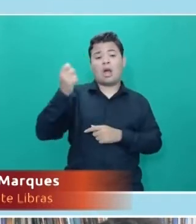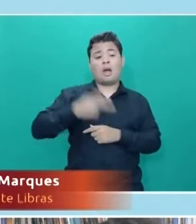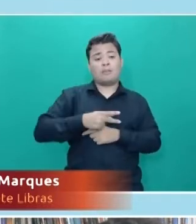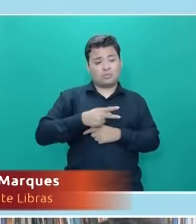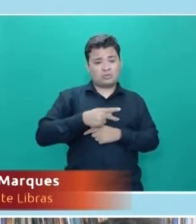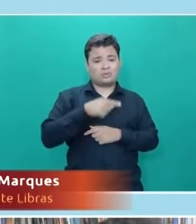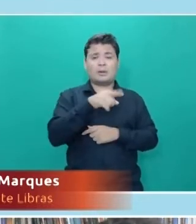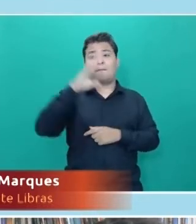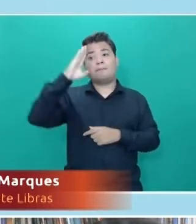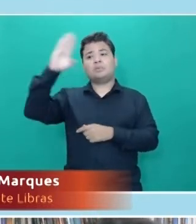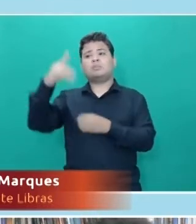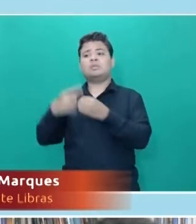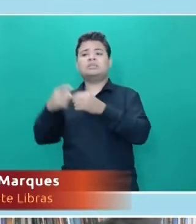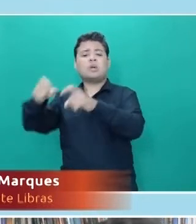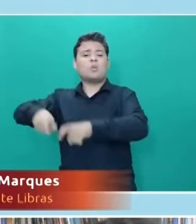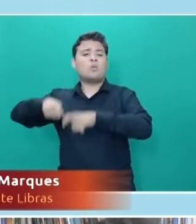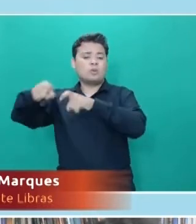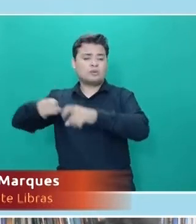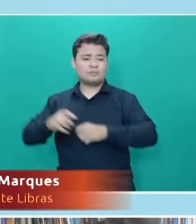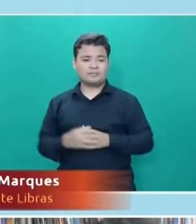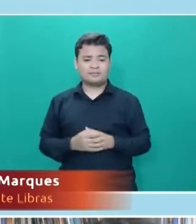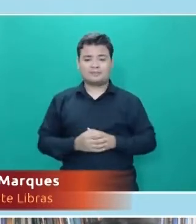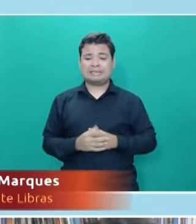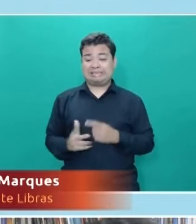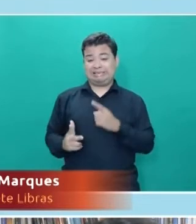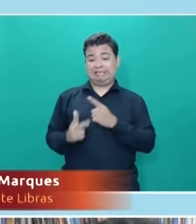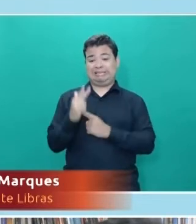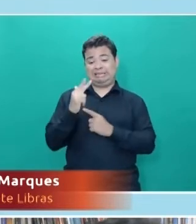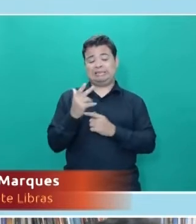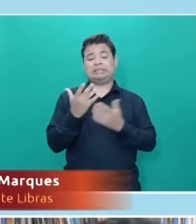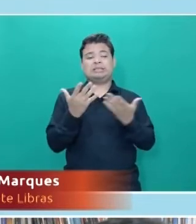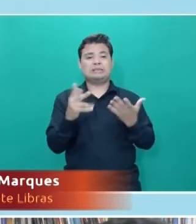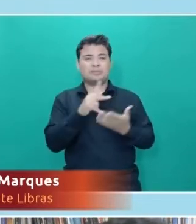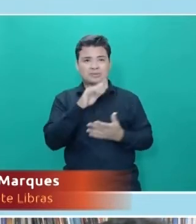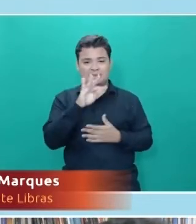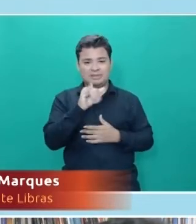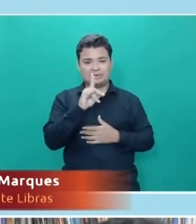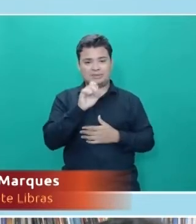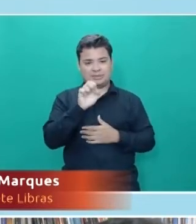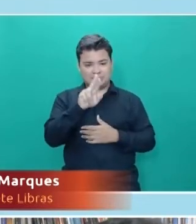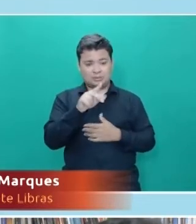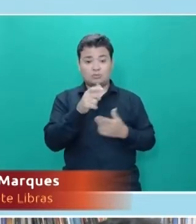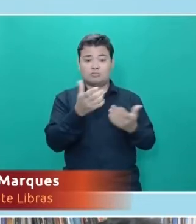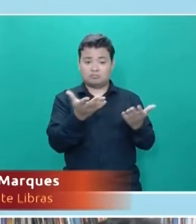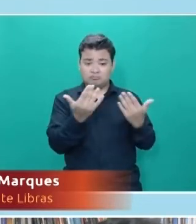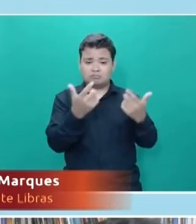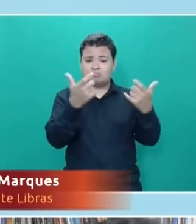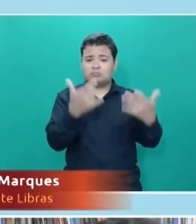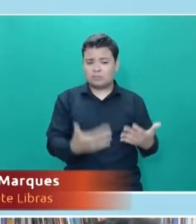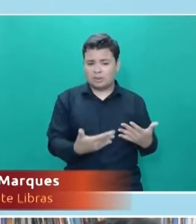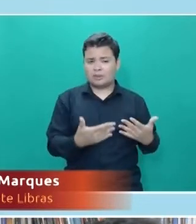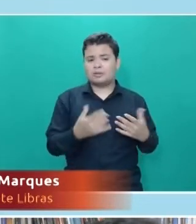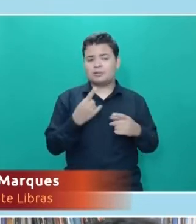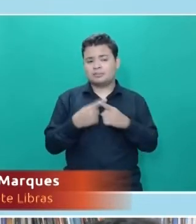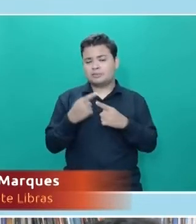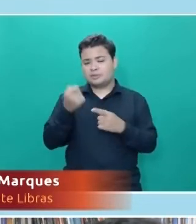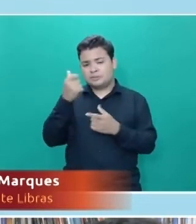rurais. Vou interromper para passar a palavra para o professor Tadeu, para daqui a pouco a gente chegar nessa última